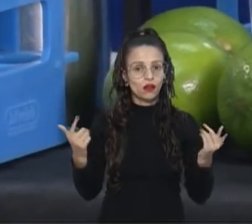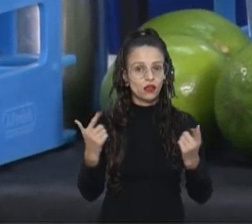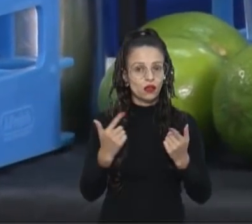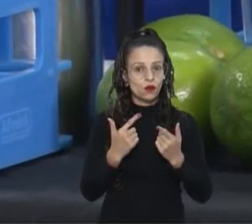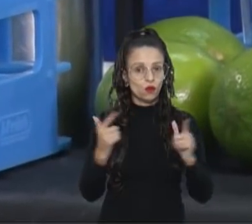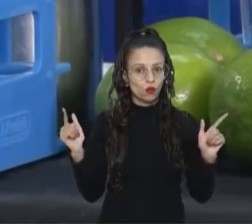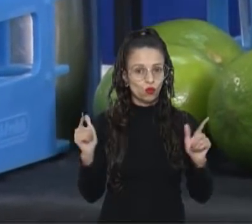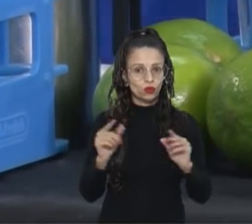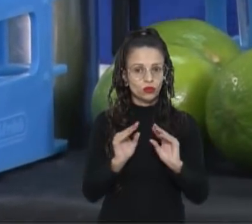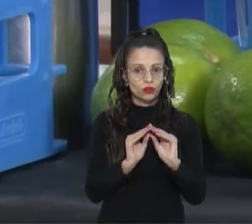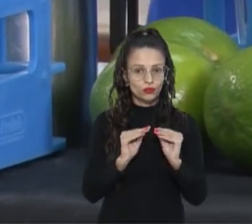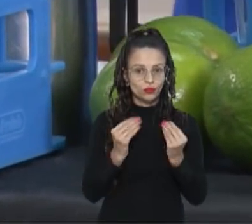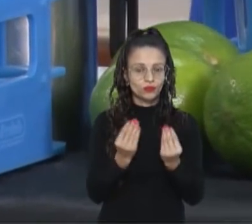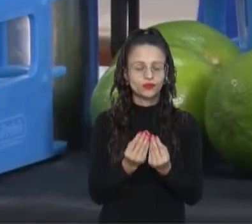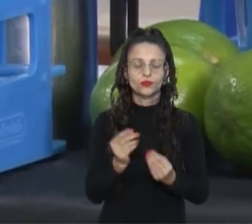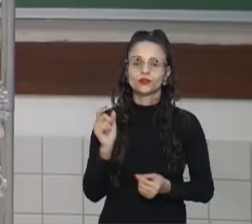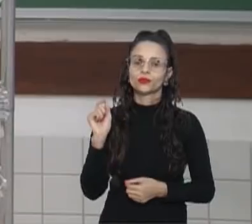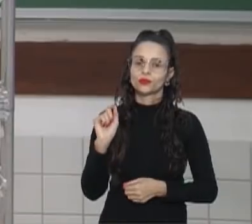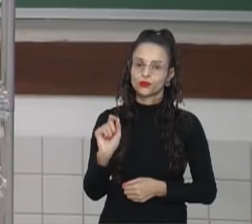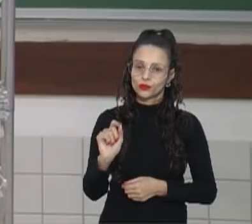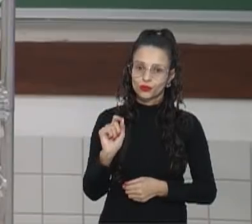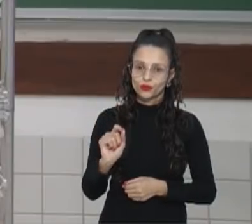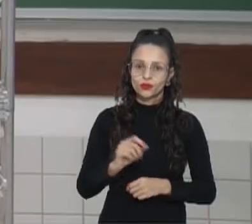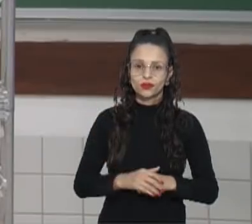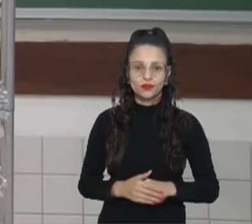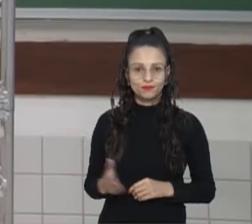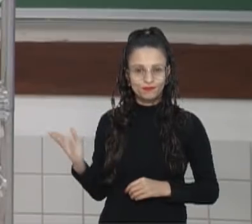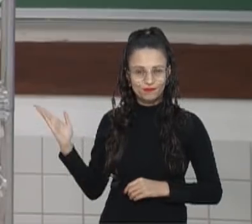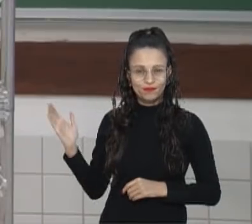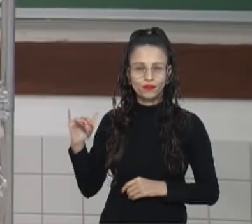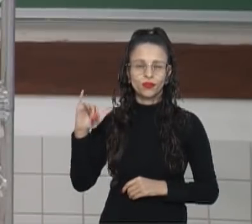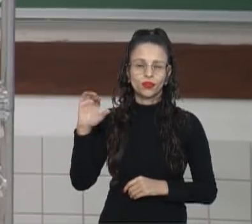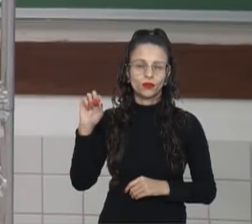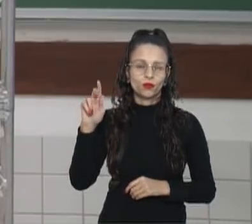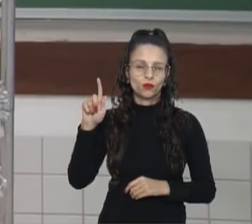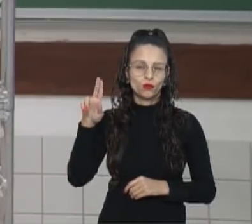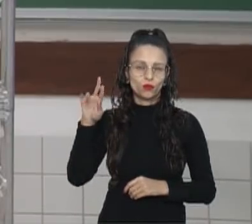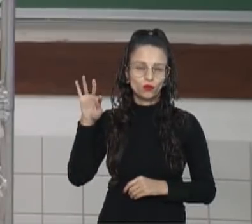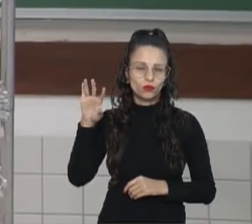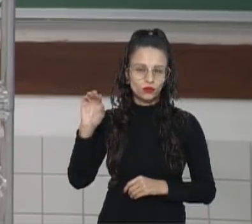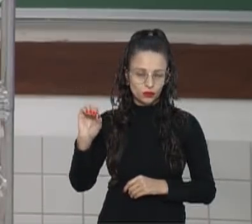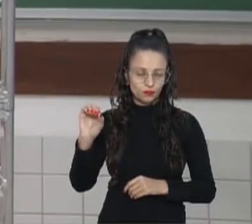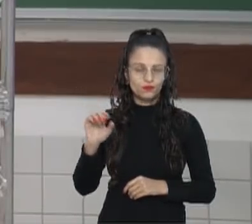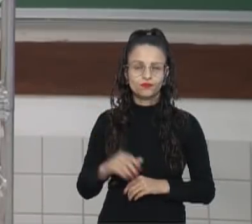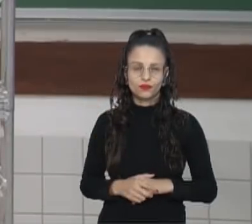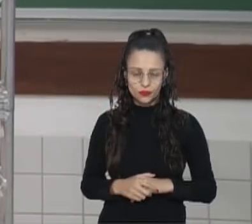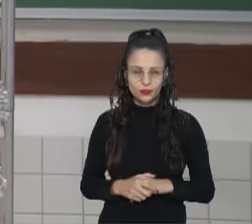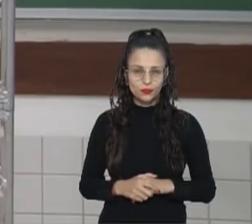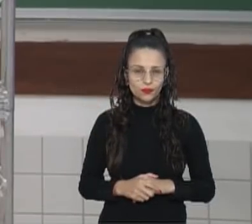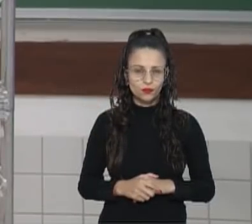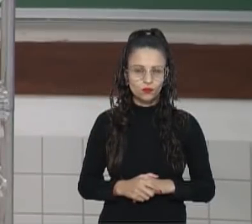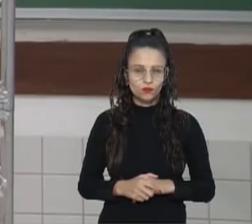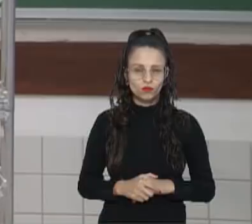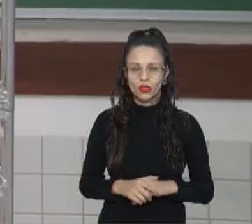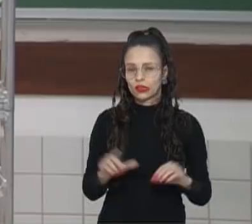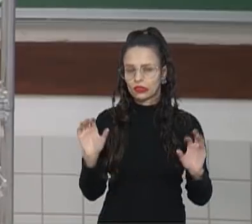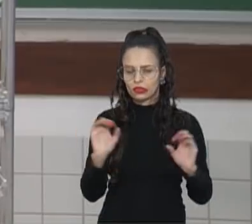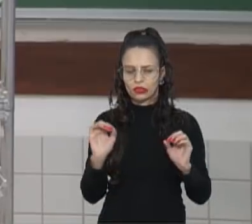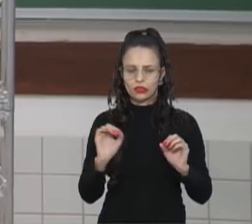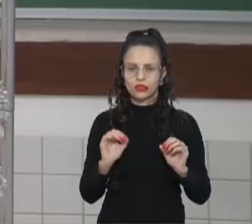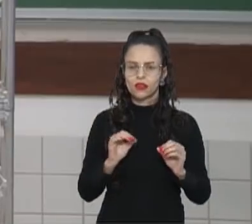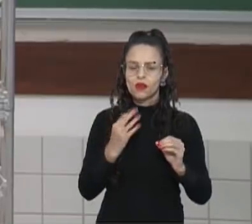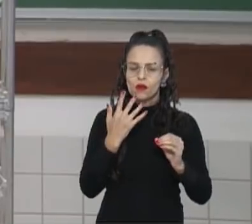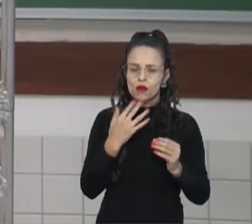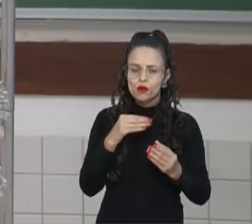um outro material. O que é agora? Iogurte. Isso. Iogurte natural, sem corante,